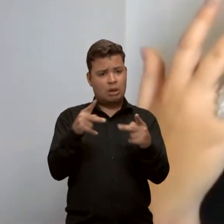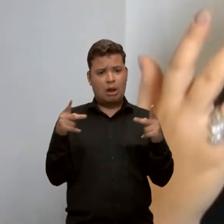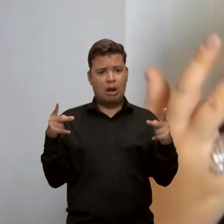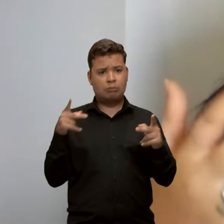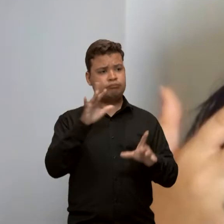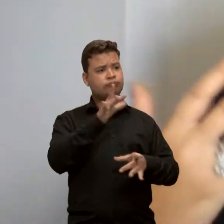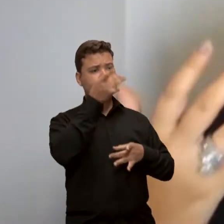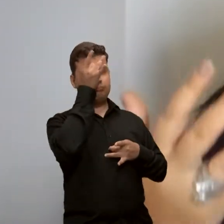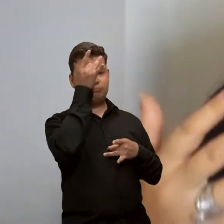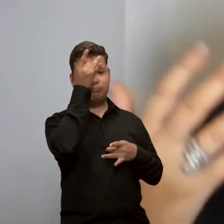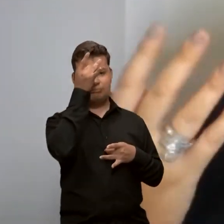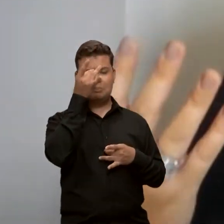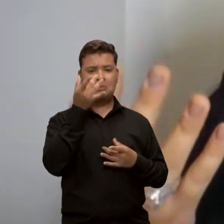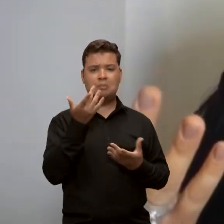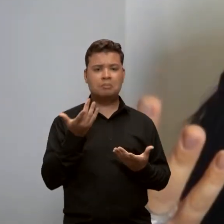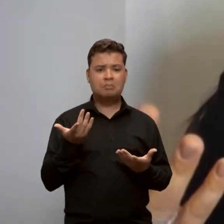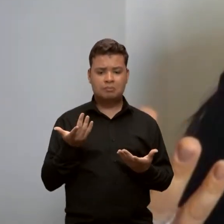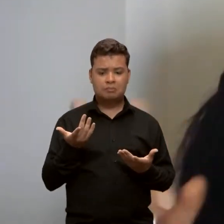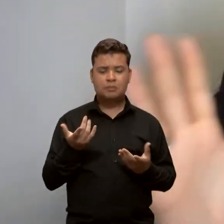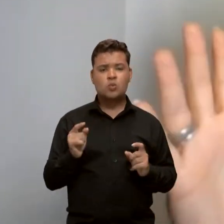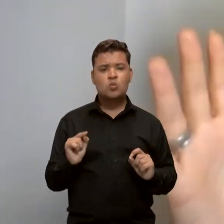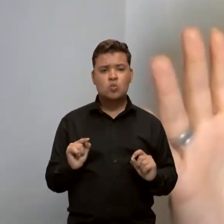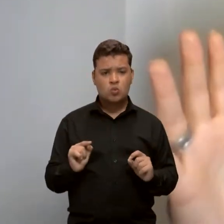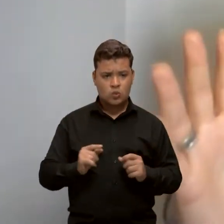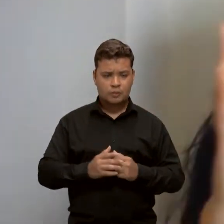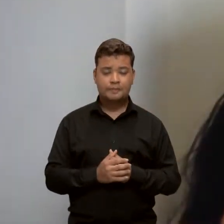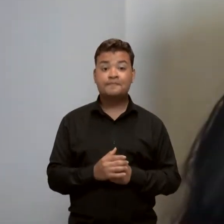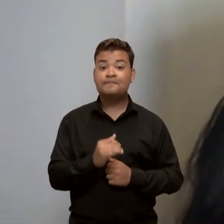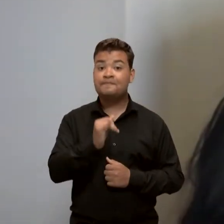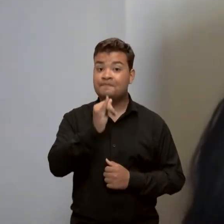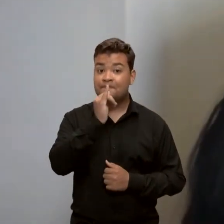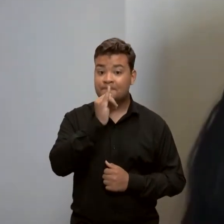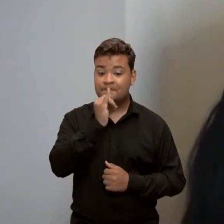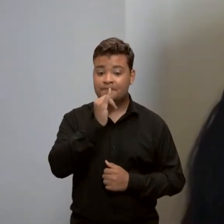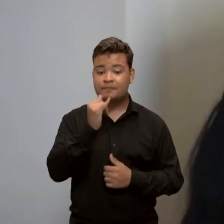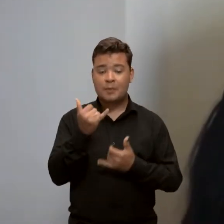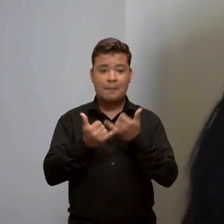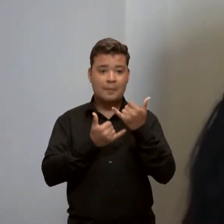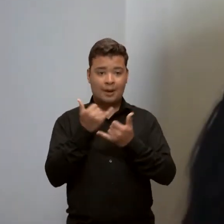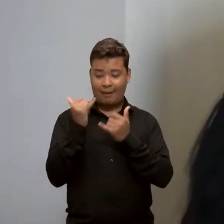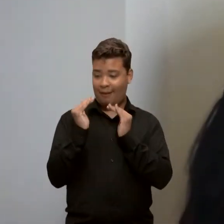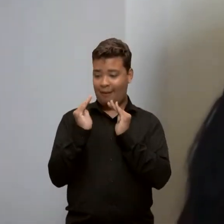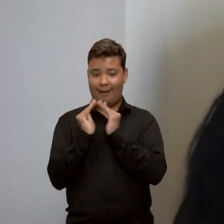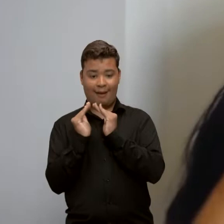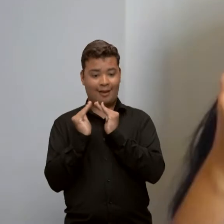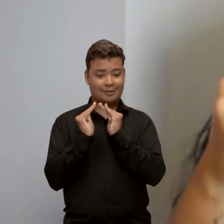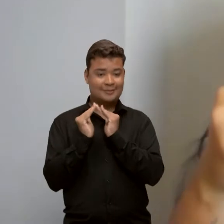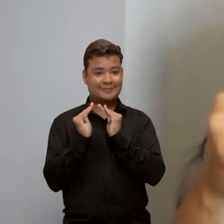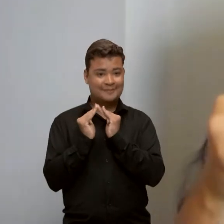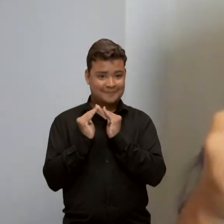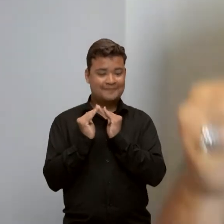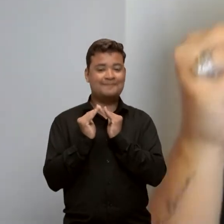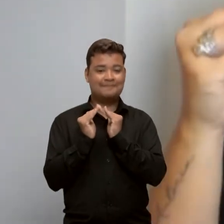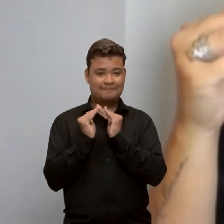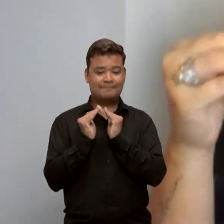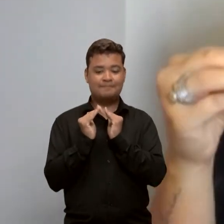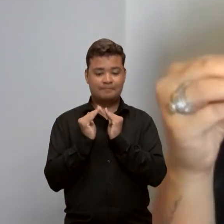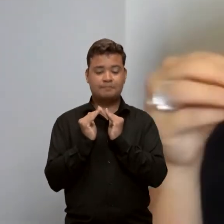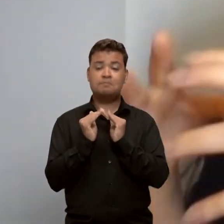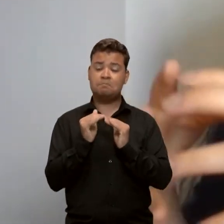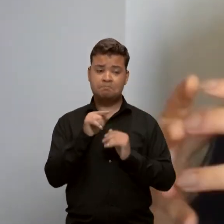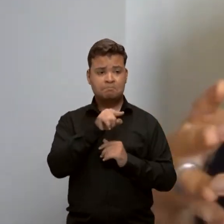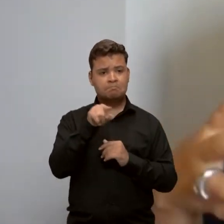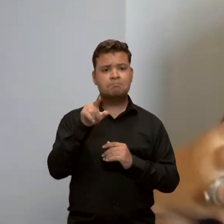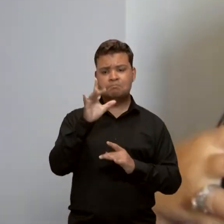que são as brincadeiras de papéis sociais? Exemplo, a brincadeira de casinha, em que se assume ali o